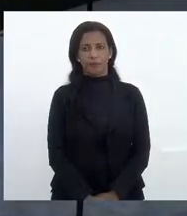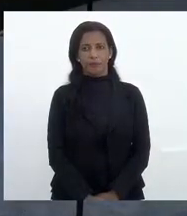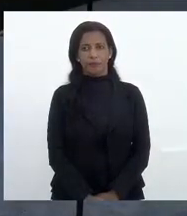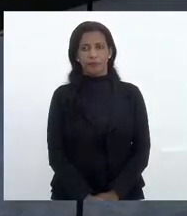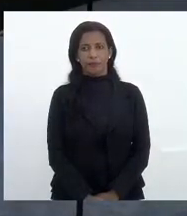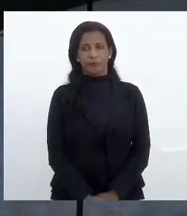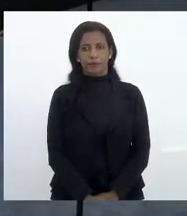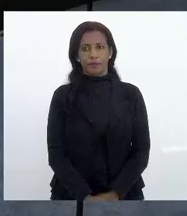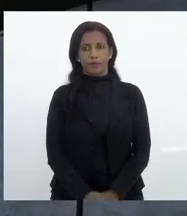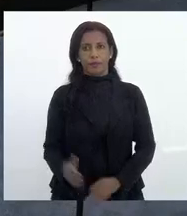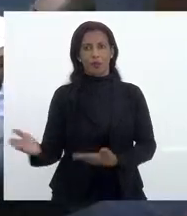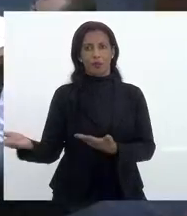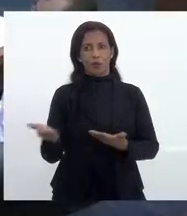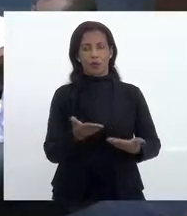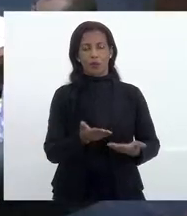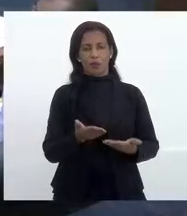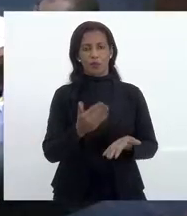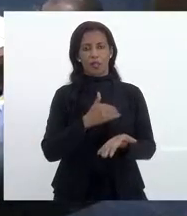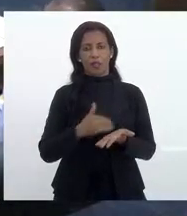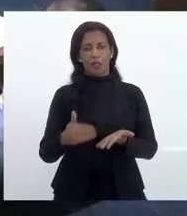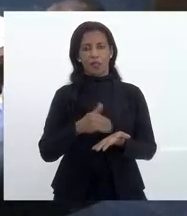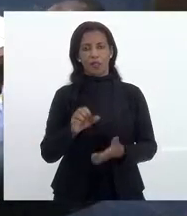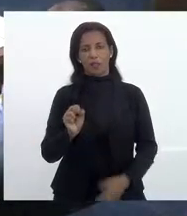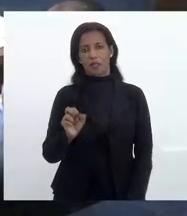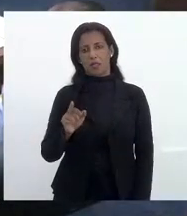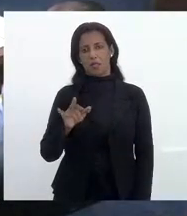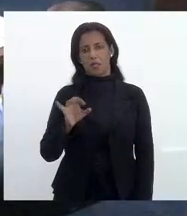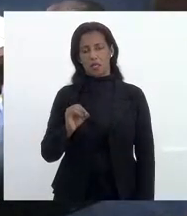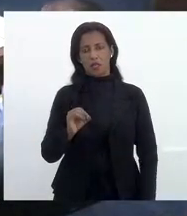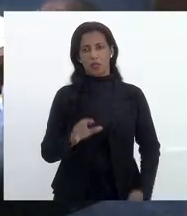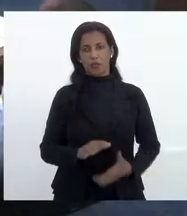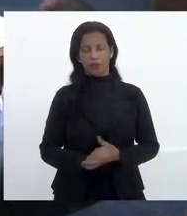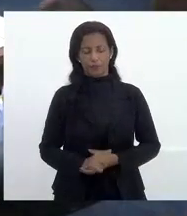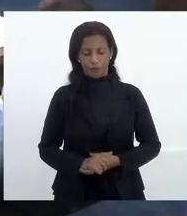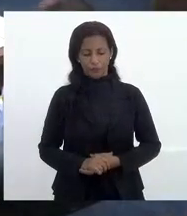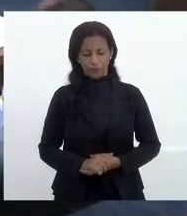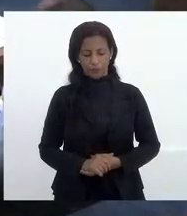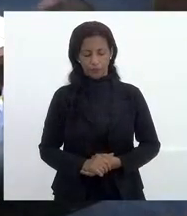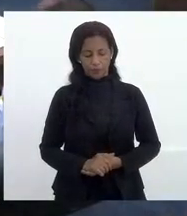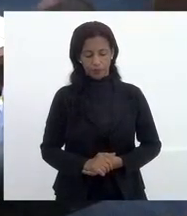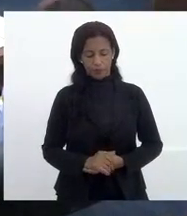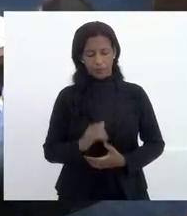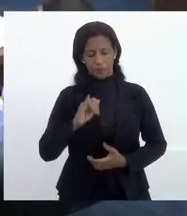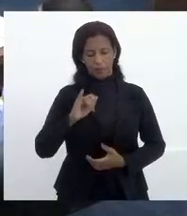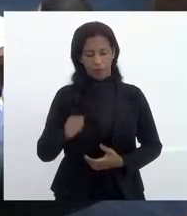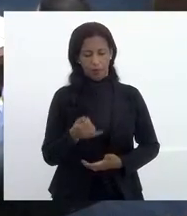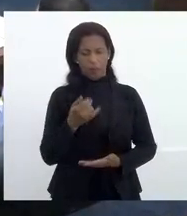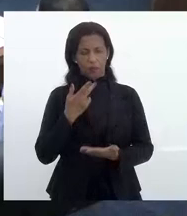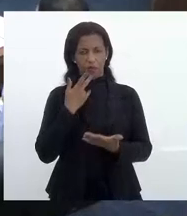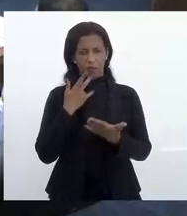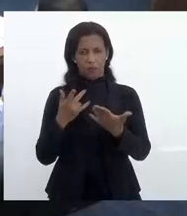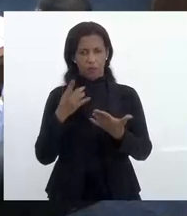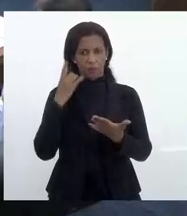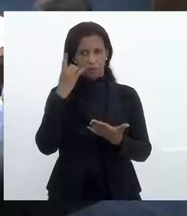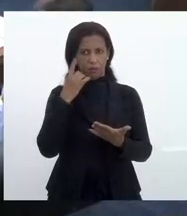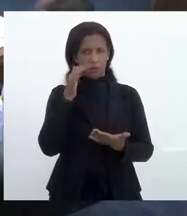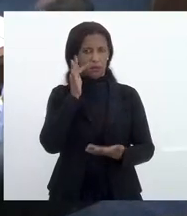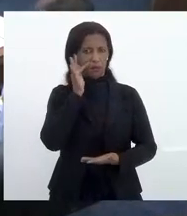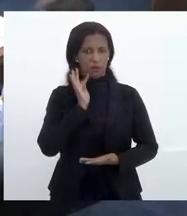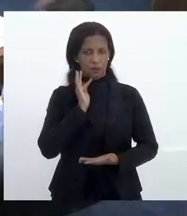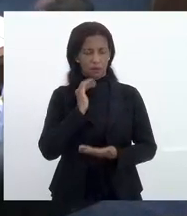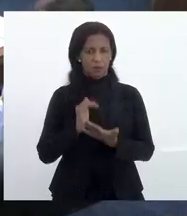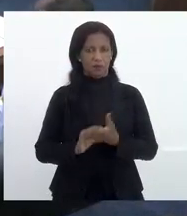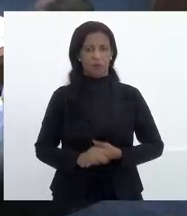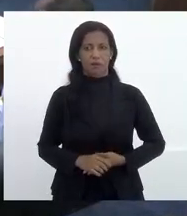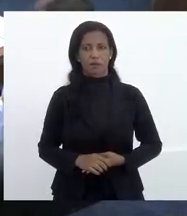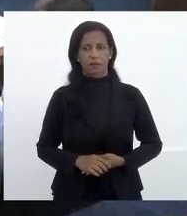a passar a palavra para o secretário Sérgio Leandro é bom aproveitando a fala do deputado Flávio